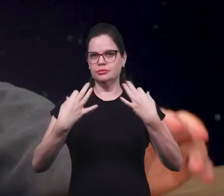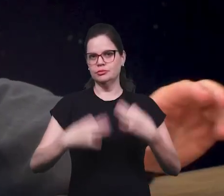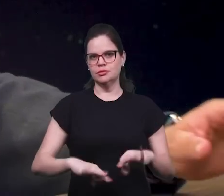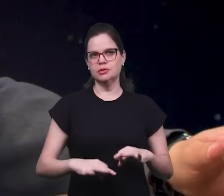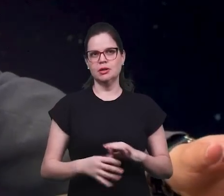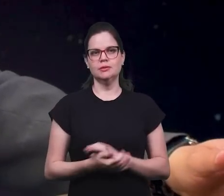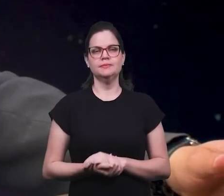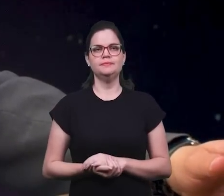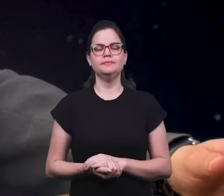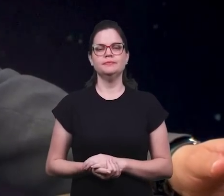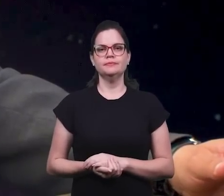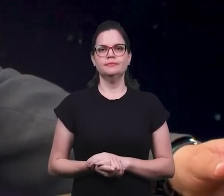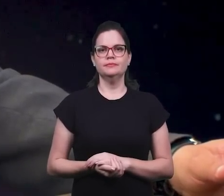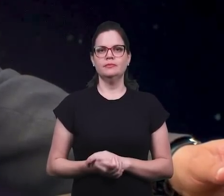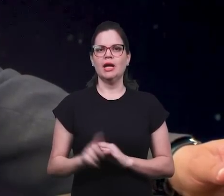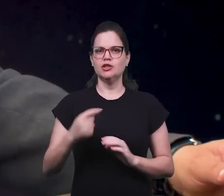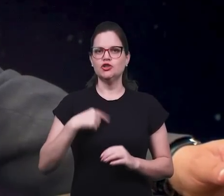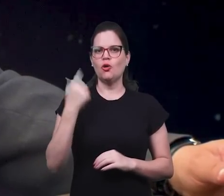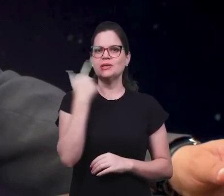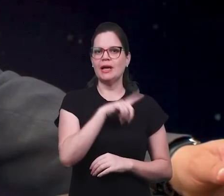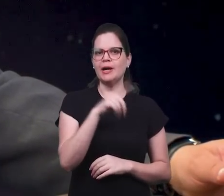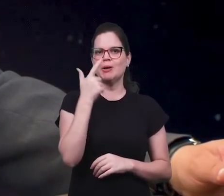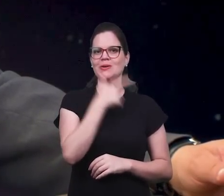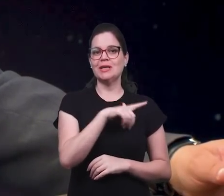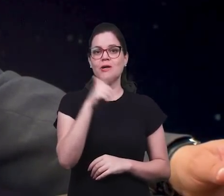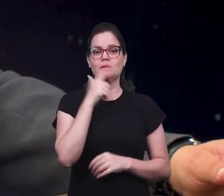né, falando como humanidade, nós começamos